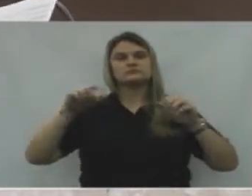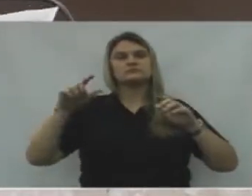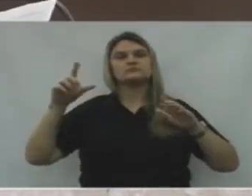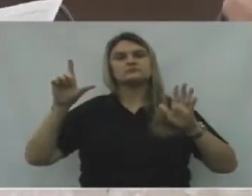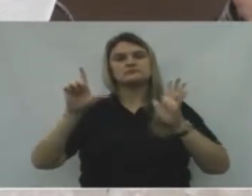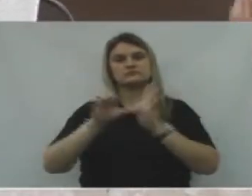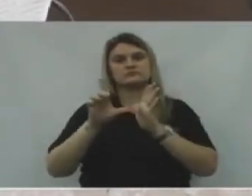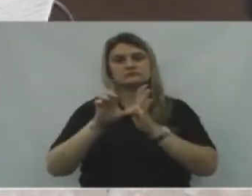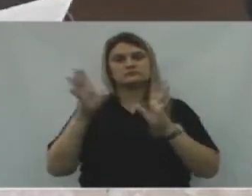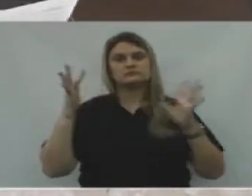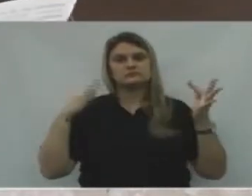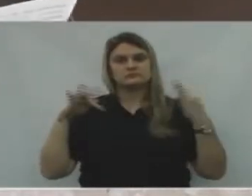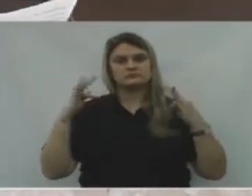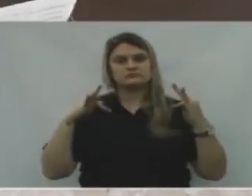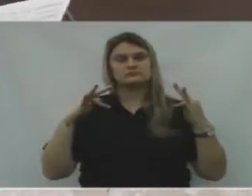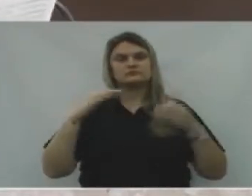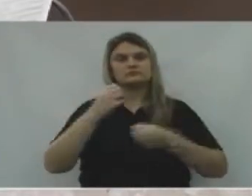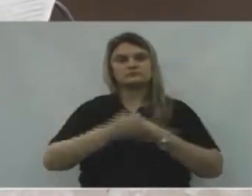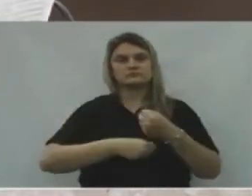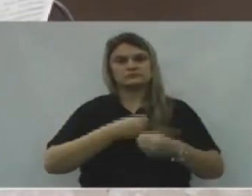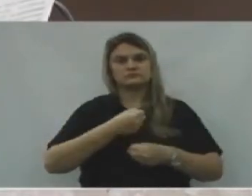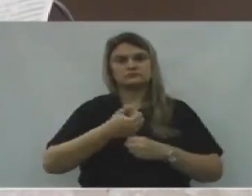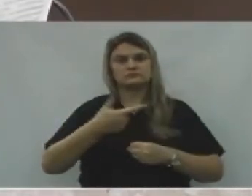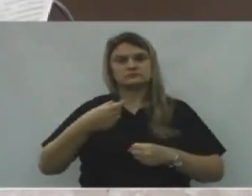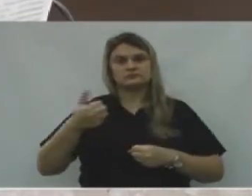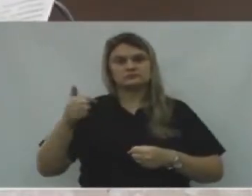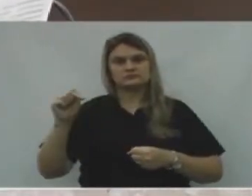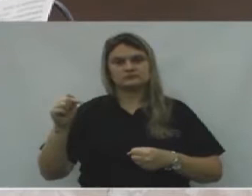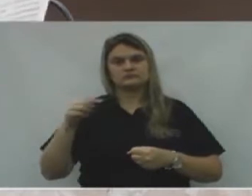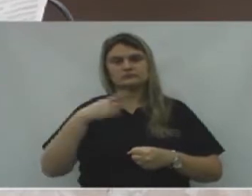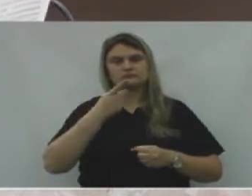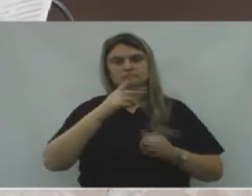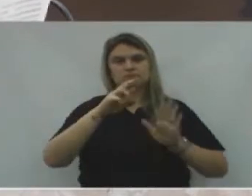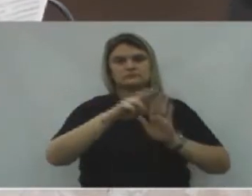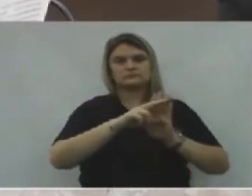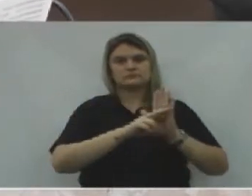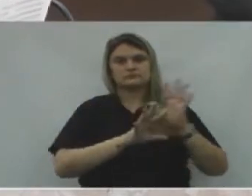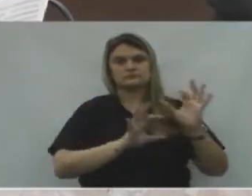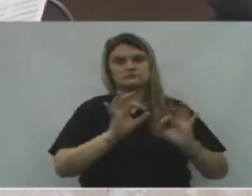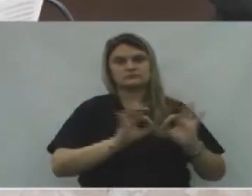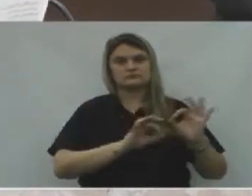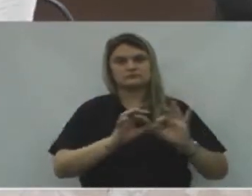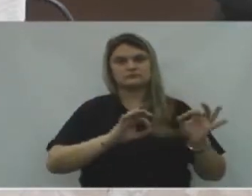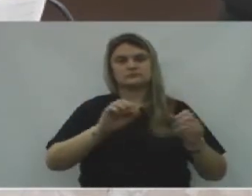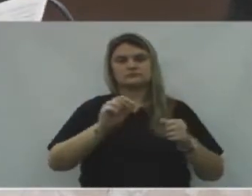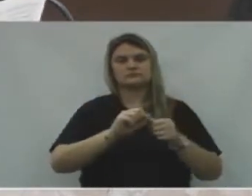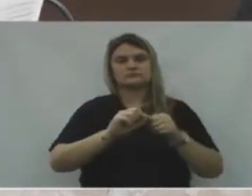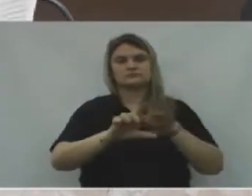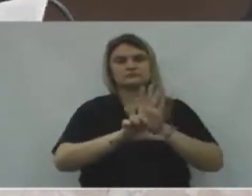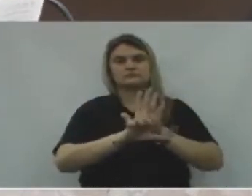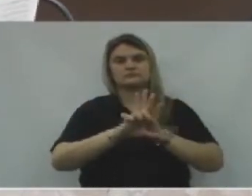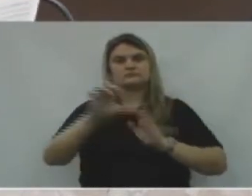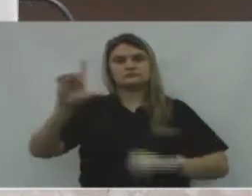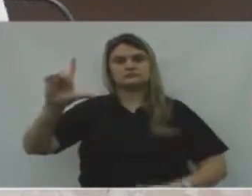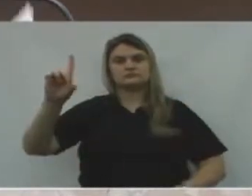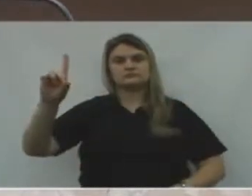ordinária Número 15, barra 2017. Disponho sobre as diretrizes Para a elaboração da lei orçamentária